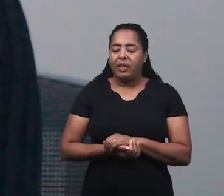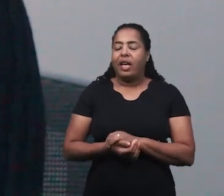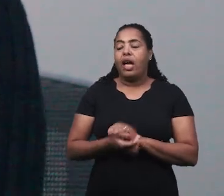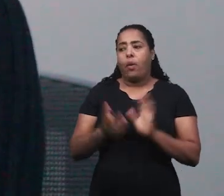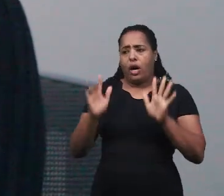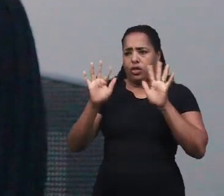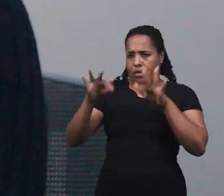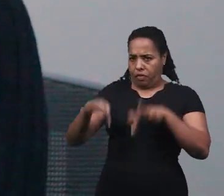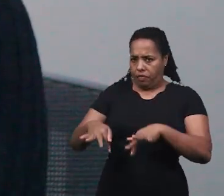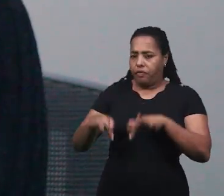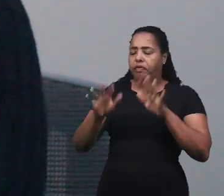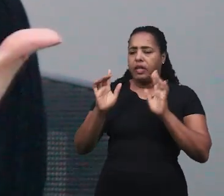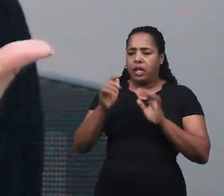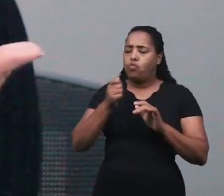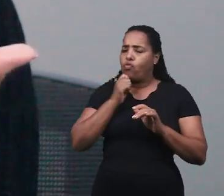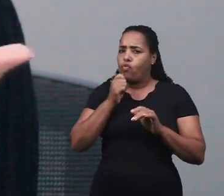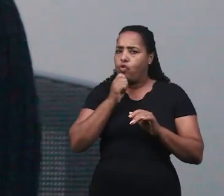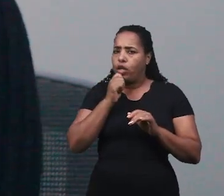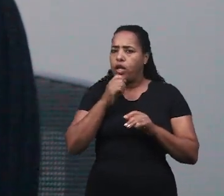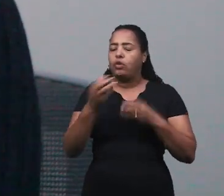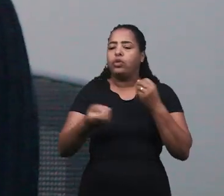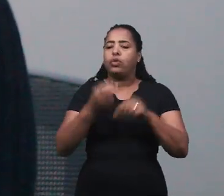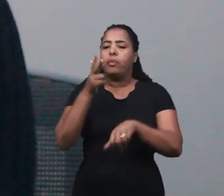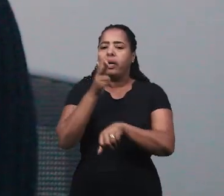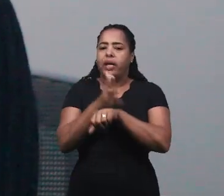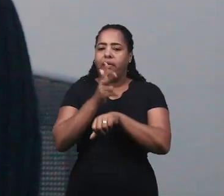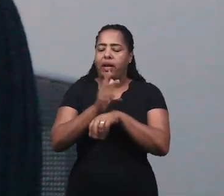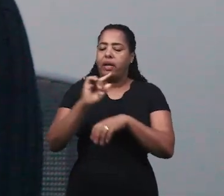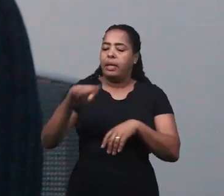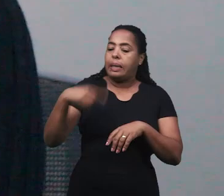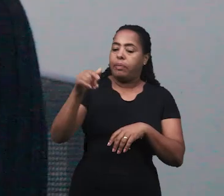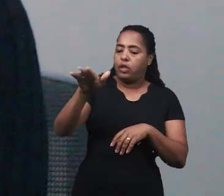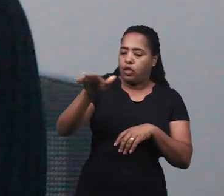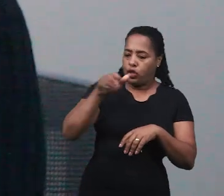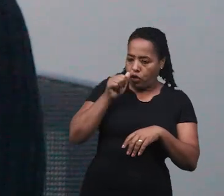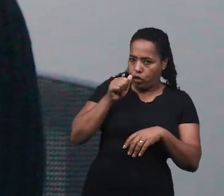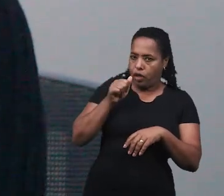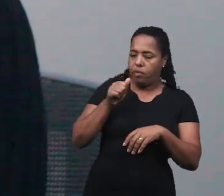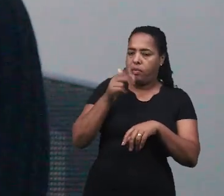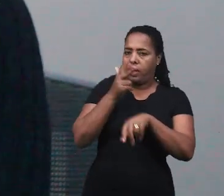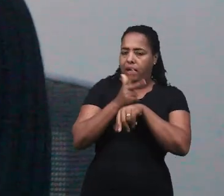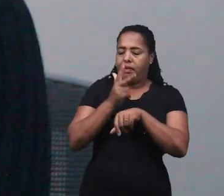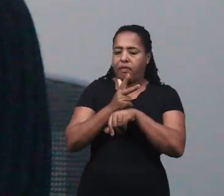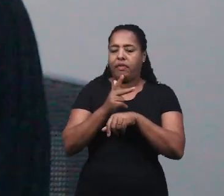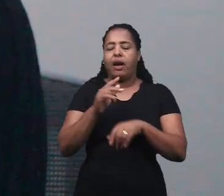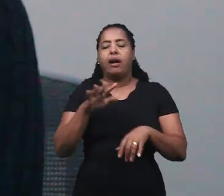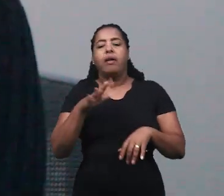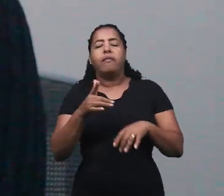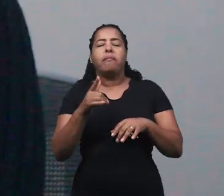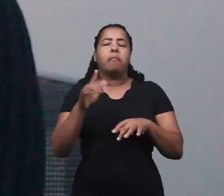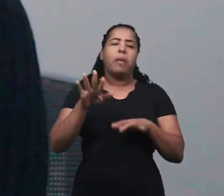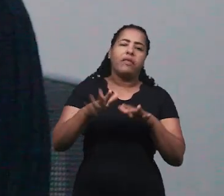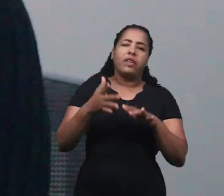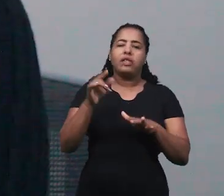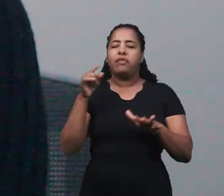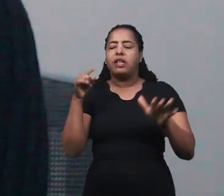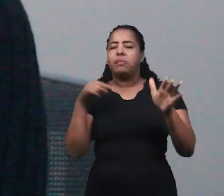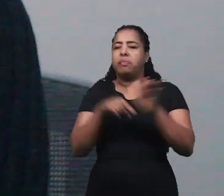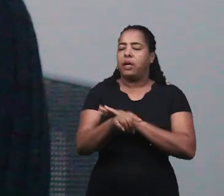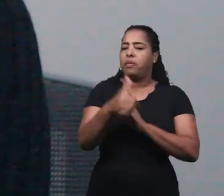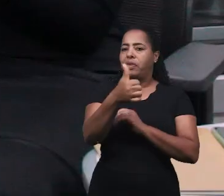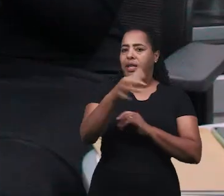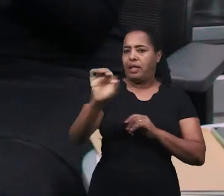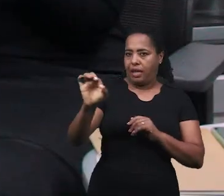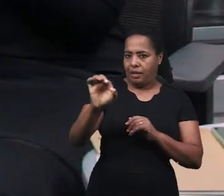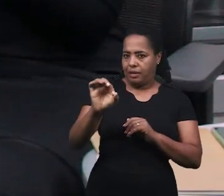acho que eu não concluí, né, nessa questão de como é gravado. Então, depois que eu chamo eles, normalmente eu faço 10